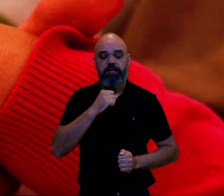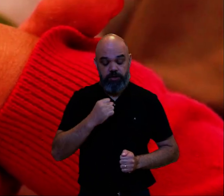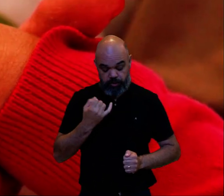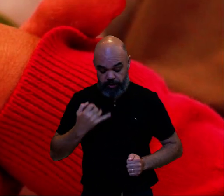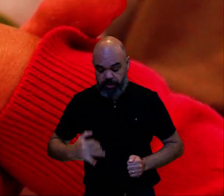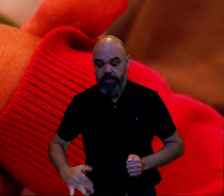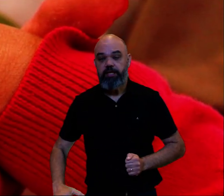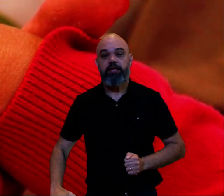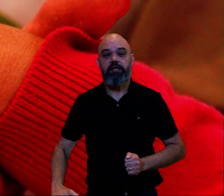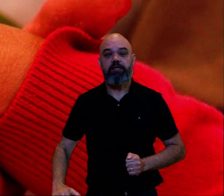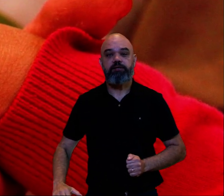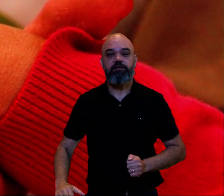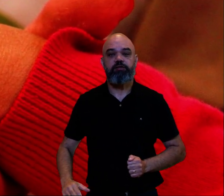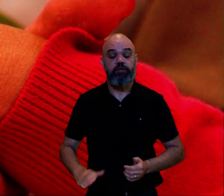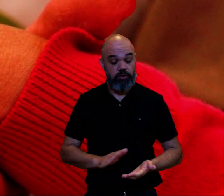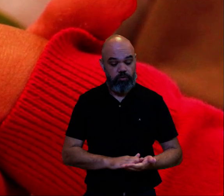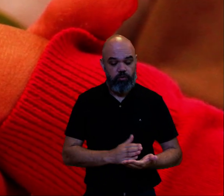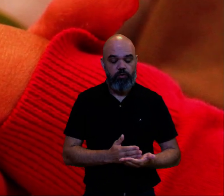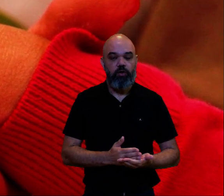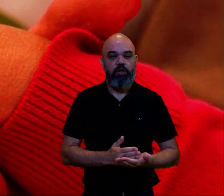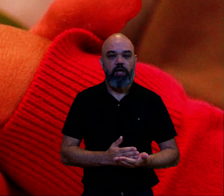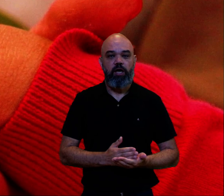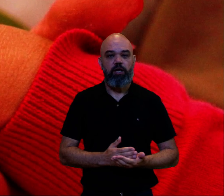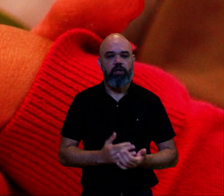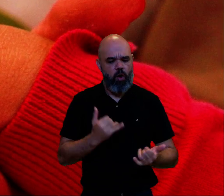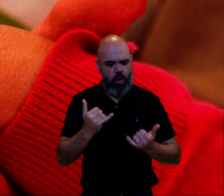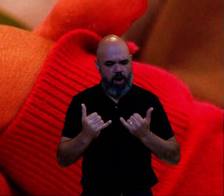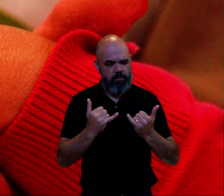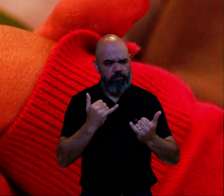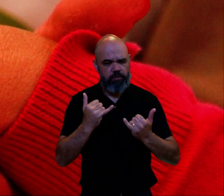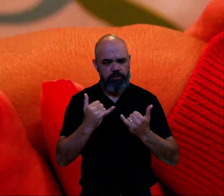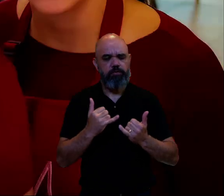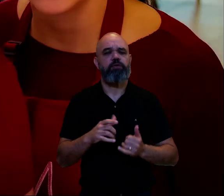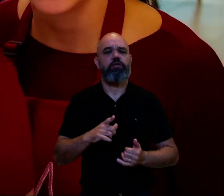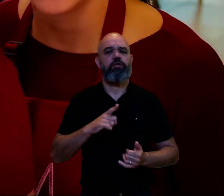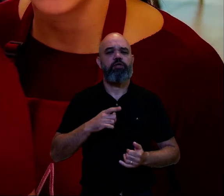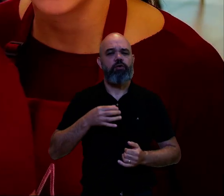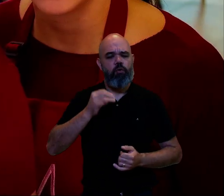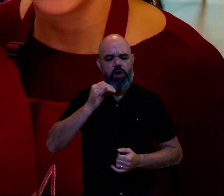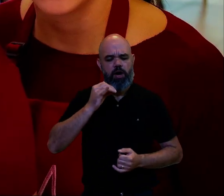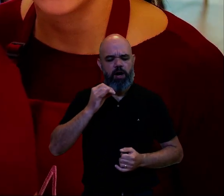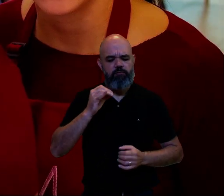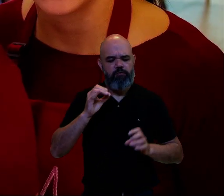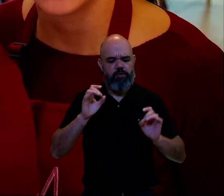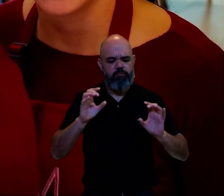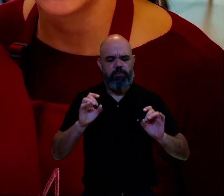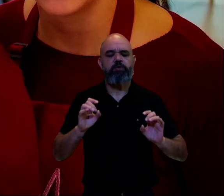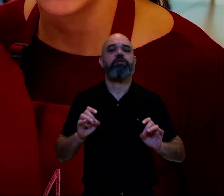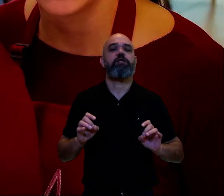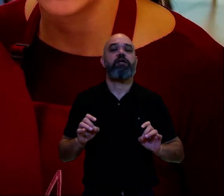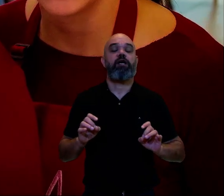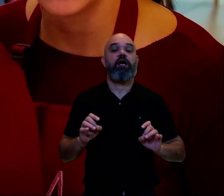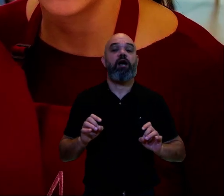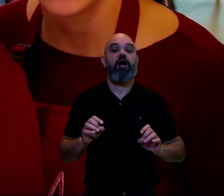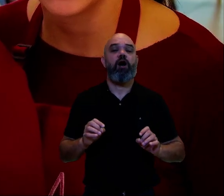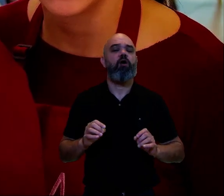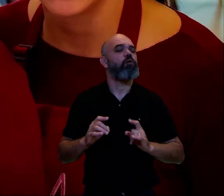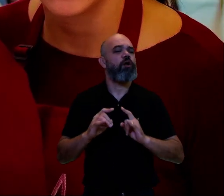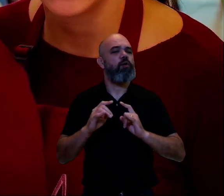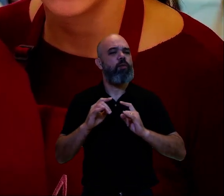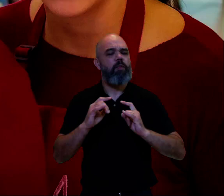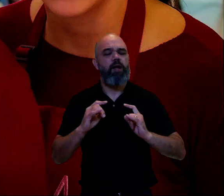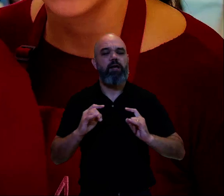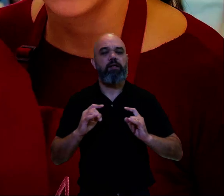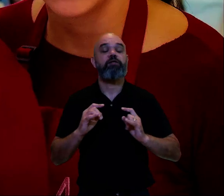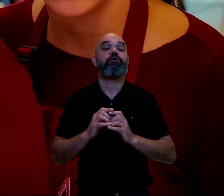mamãe, passe esse recado para ela. Elas vão estar reunidas num café bem gostoso e numa palestra, num assunto bastante importante